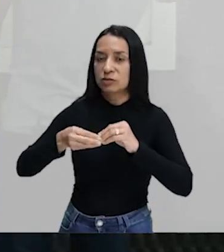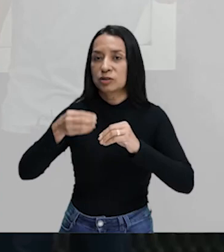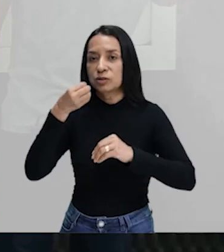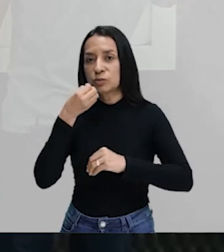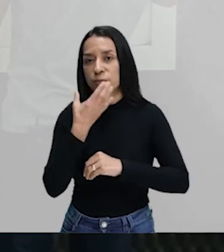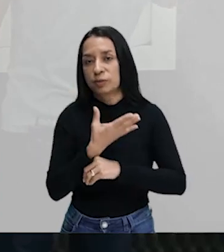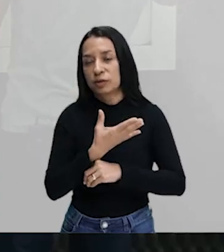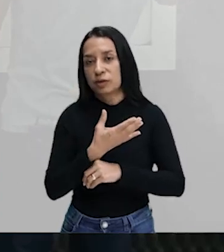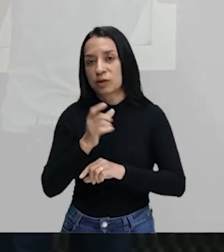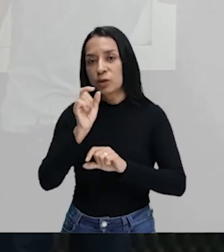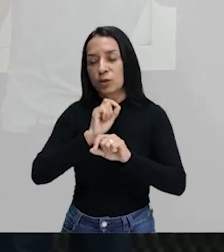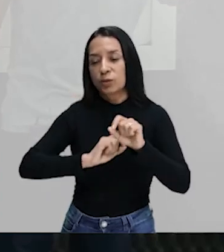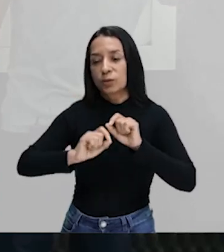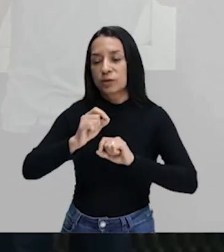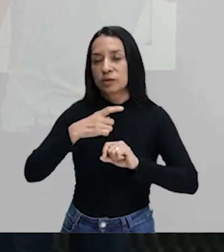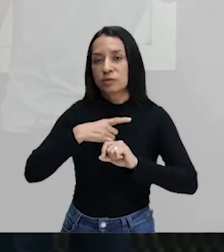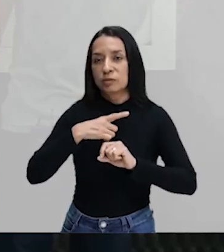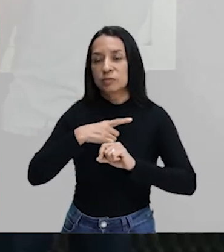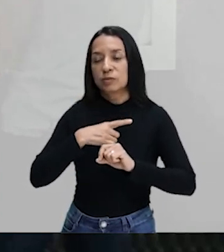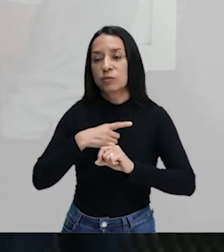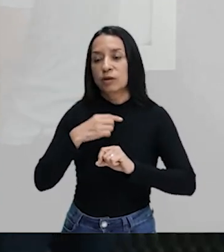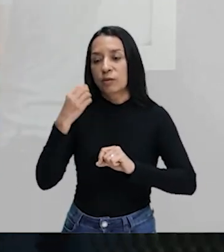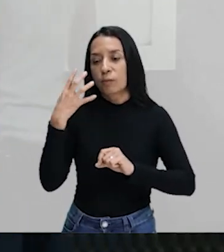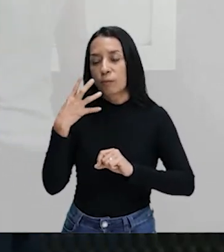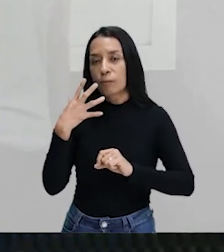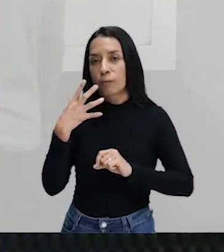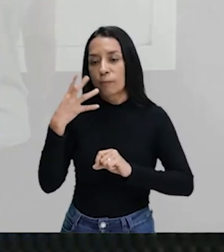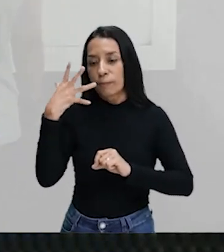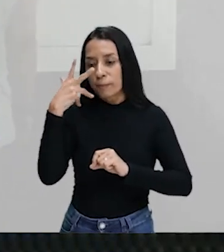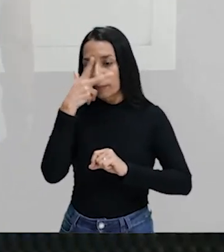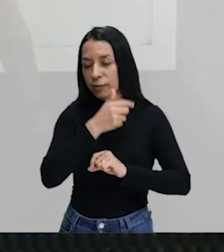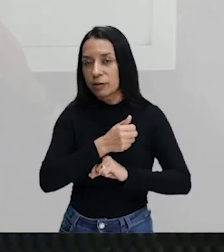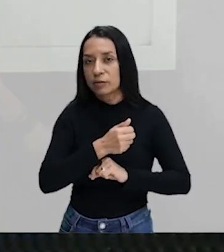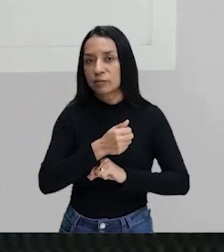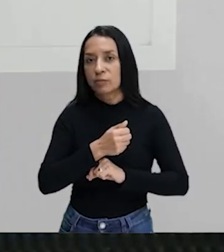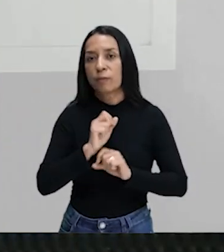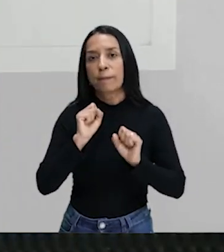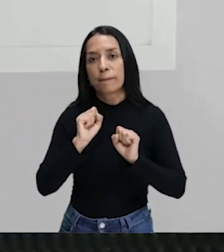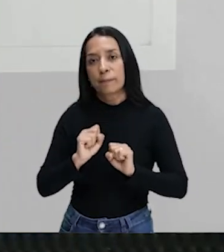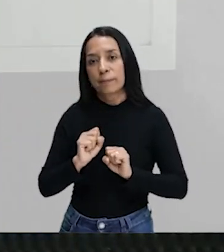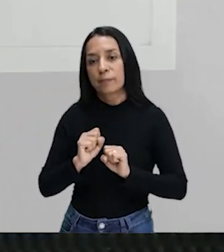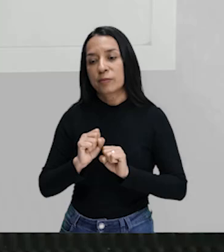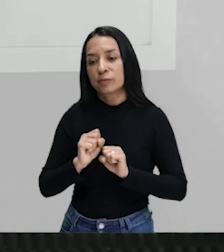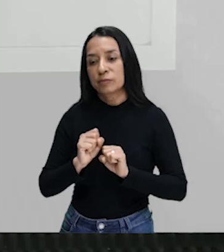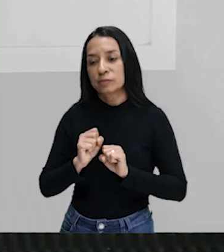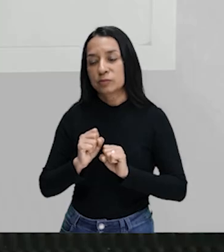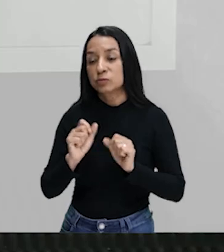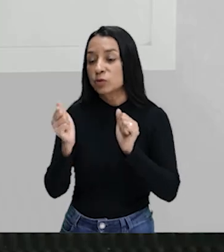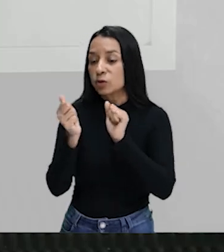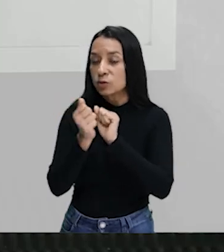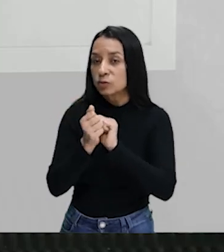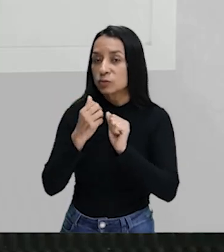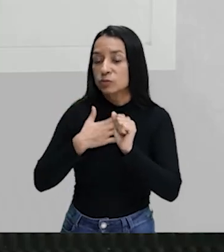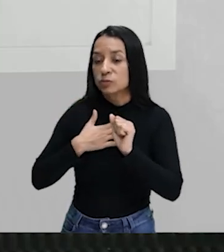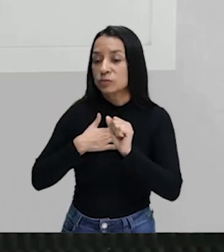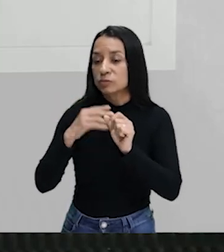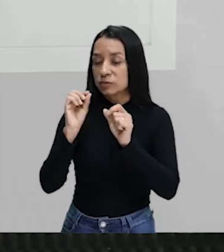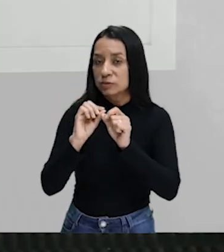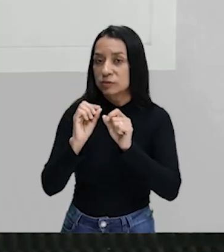aquilo que estipula o que é o belo. Eu posso, através das minhas ações,